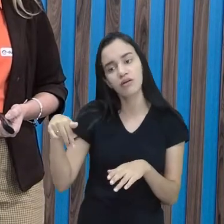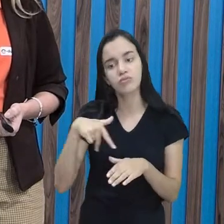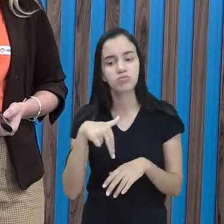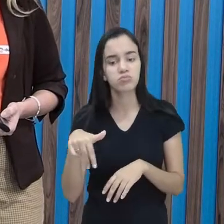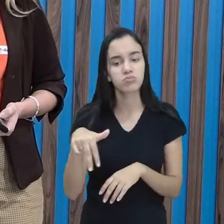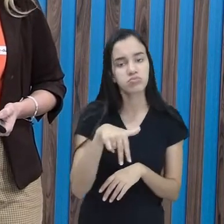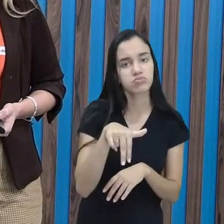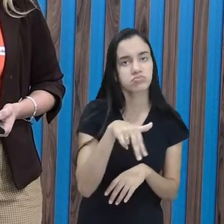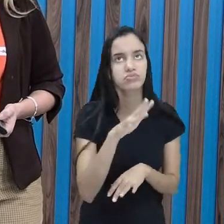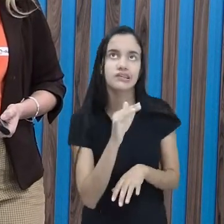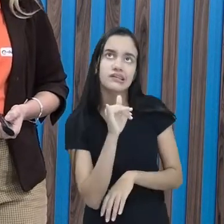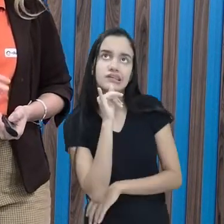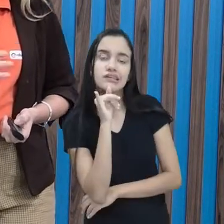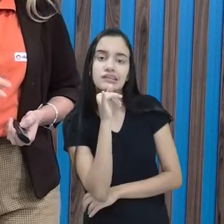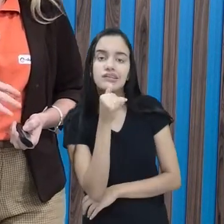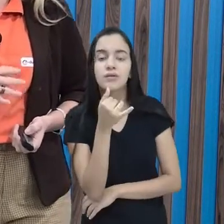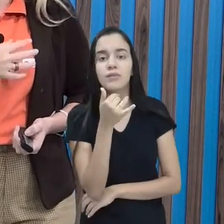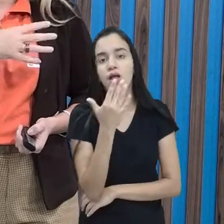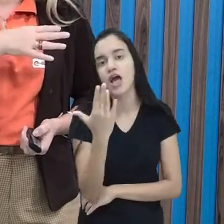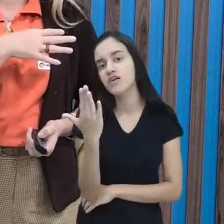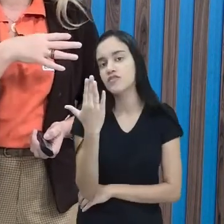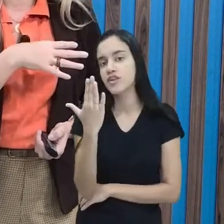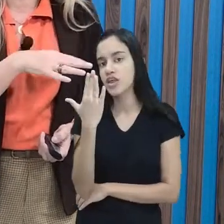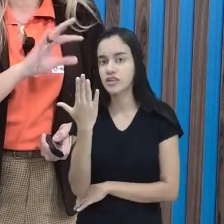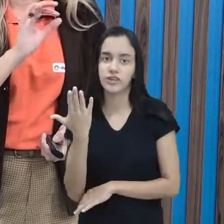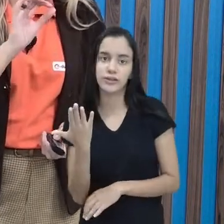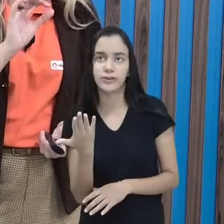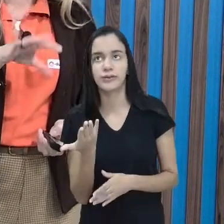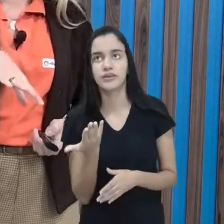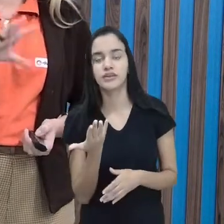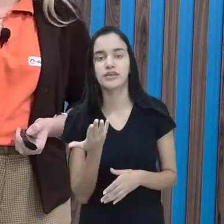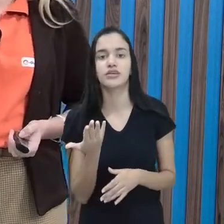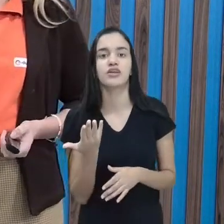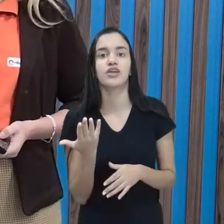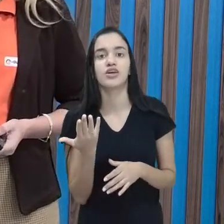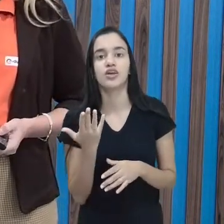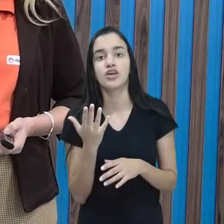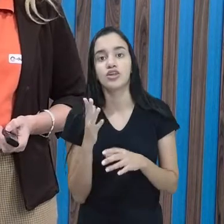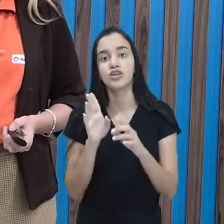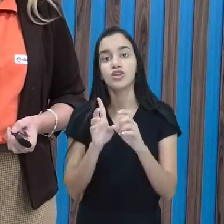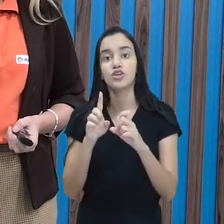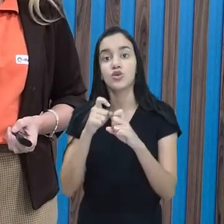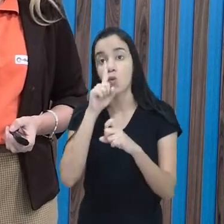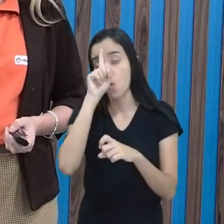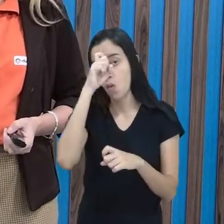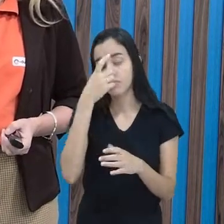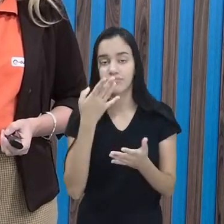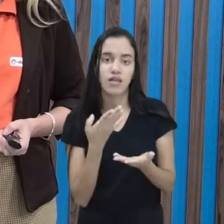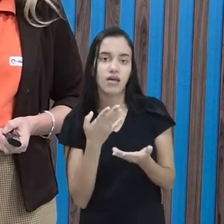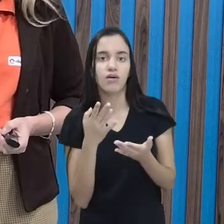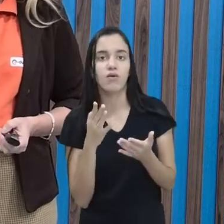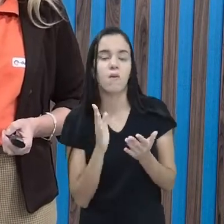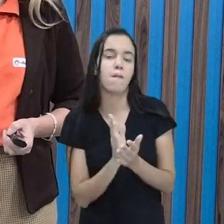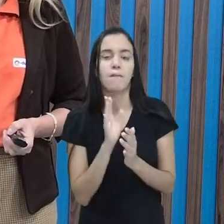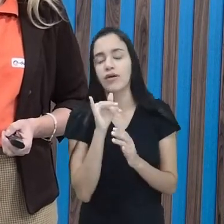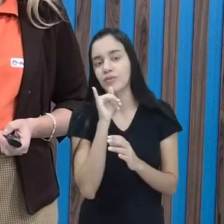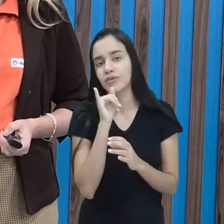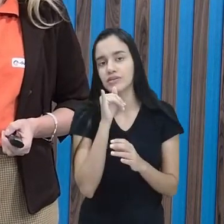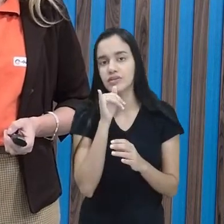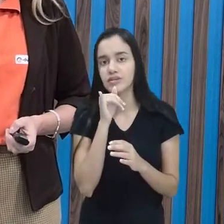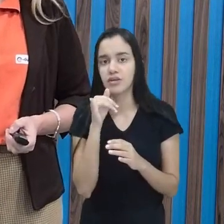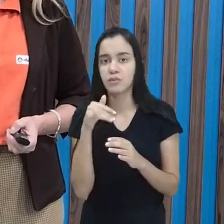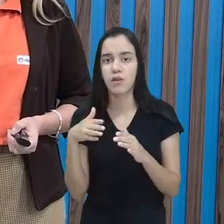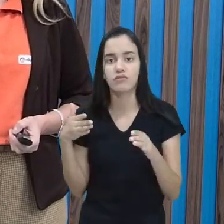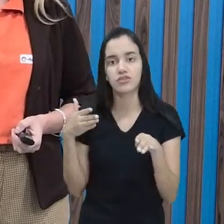passa pela frente de um hospital, por exemplo, você entra em um hospital, entra em uma